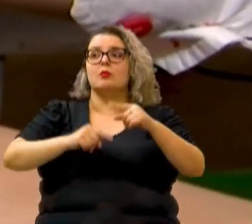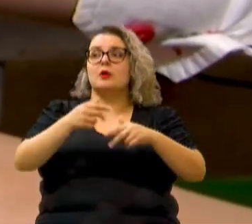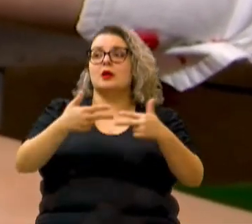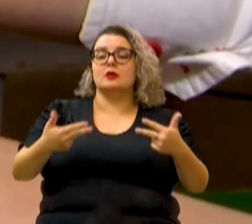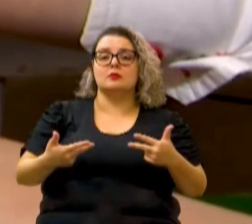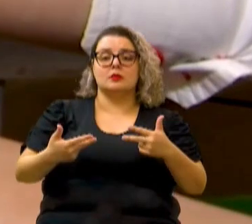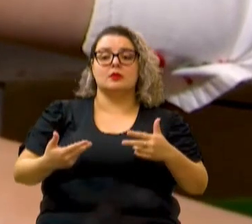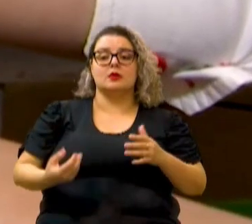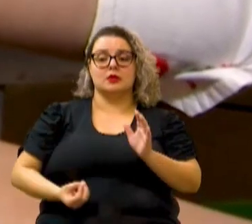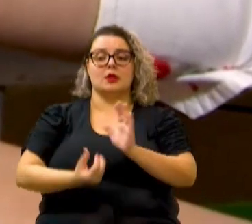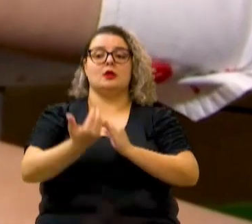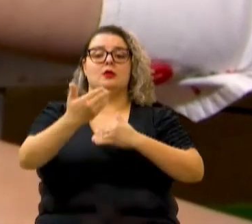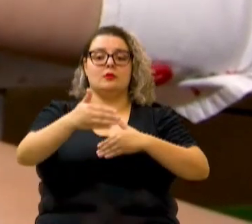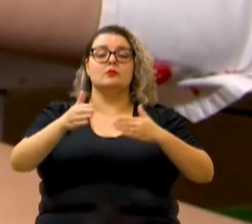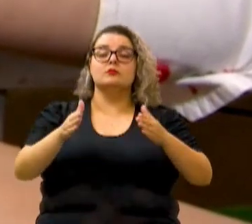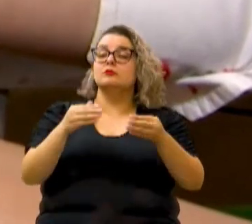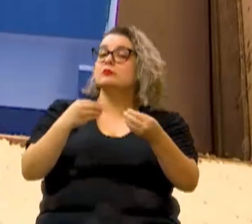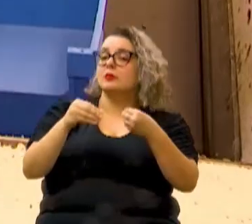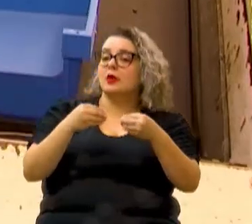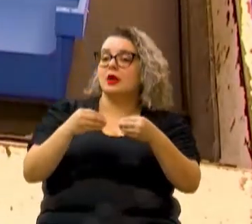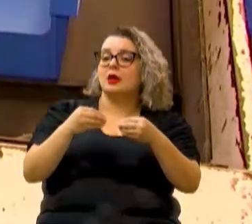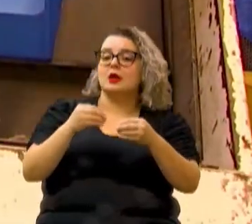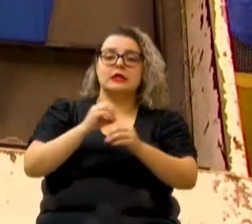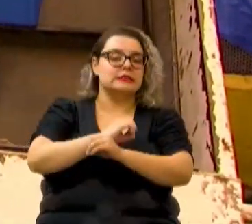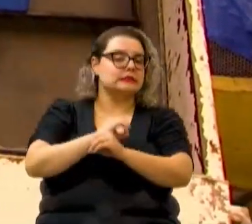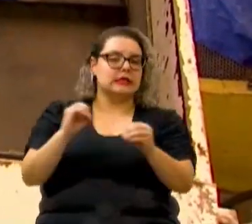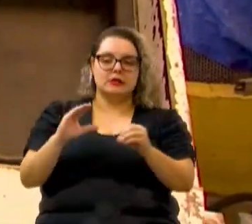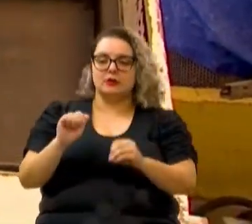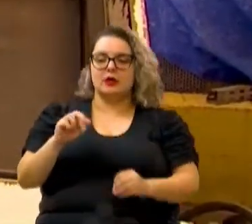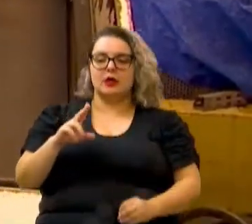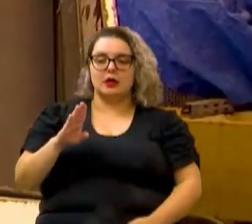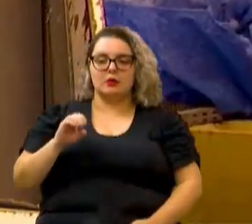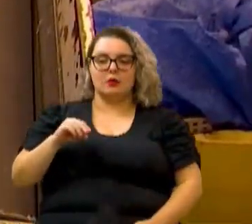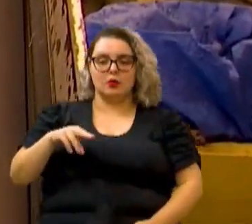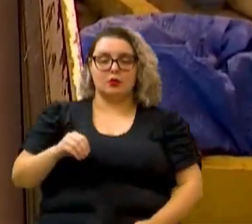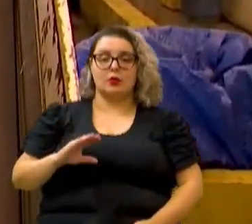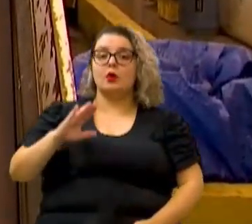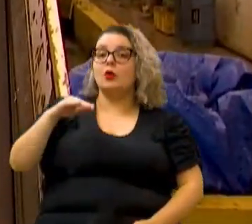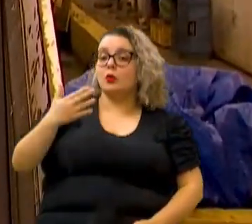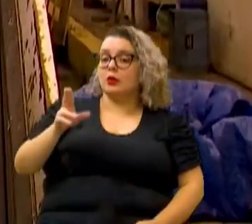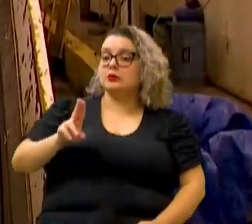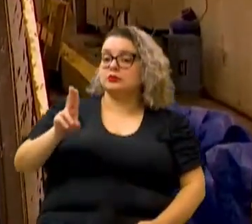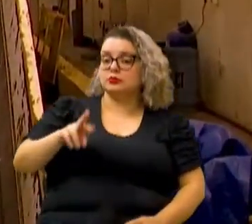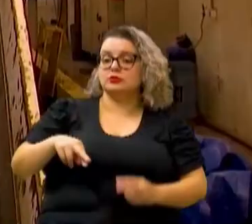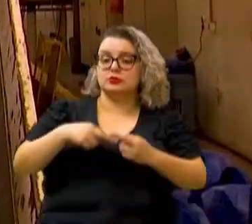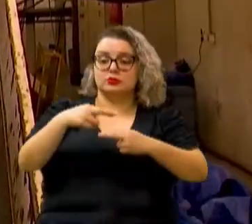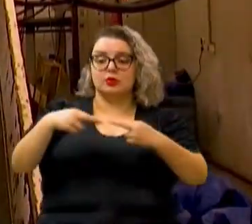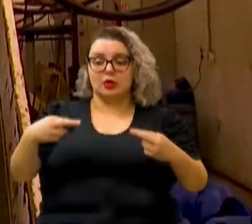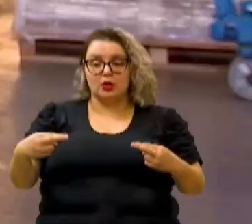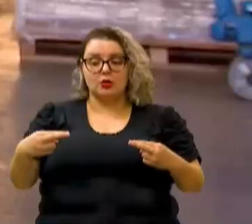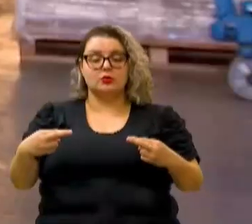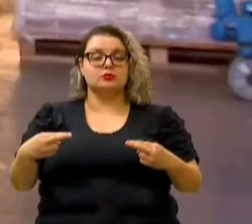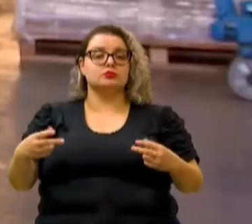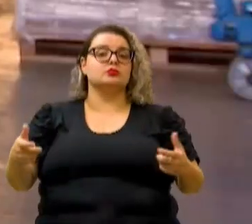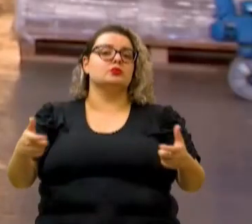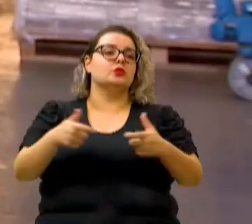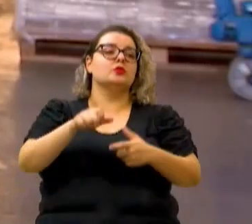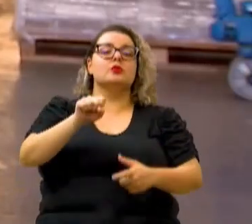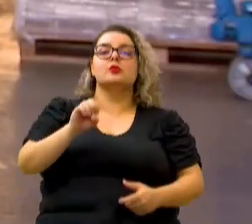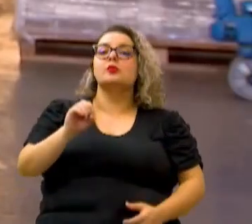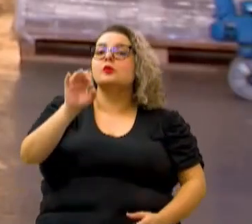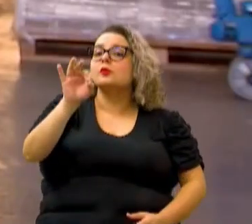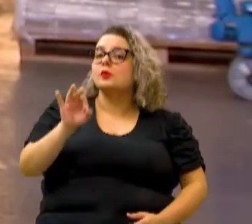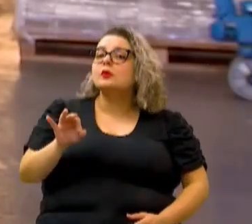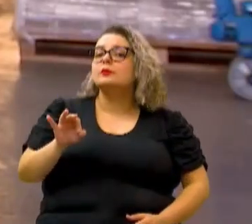plástico reciclado como matéria-prima, criando embalagens plásticas zero carbono. Quando você utiliza a